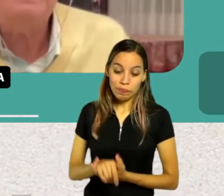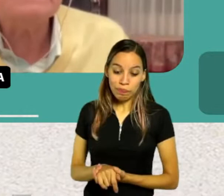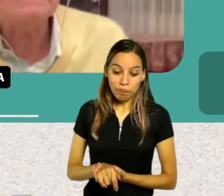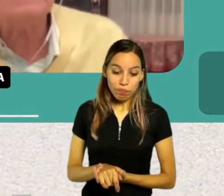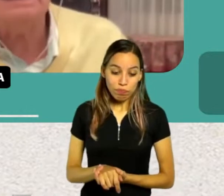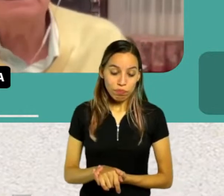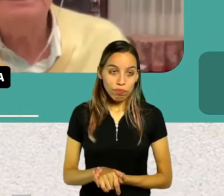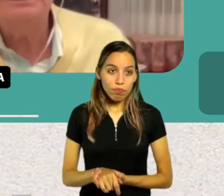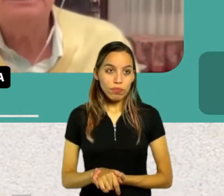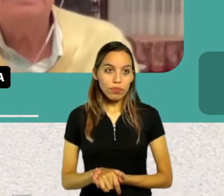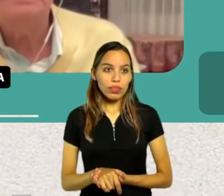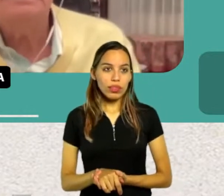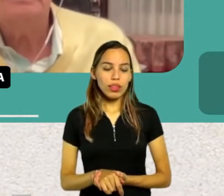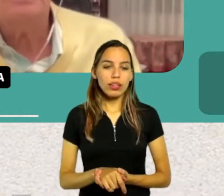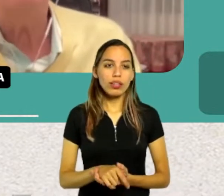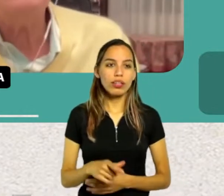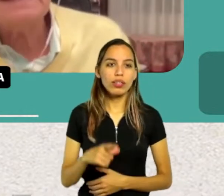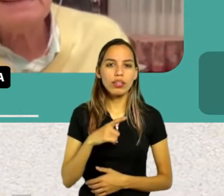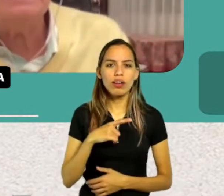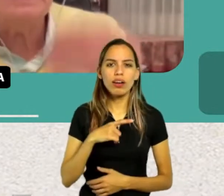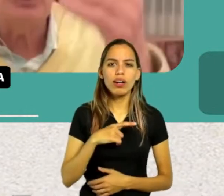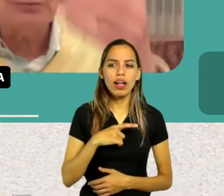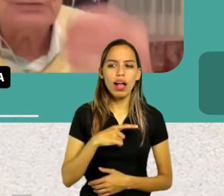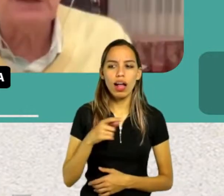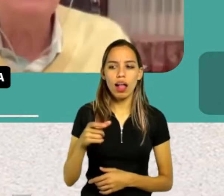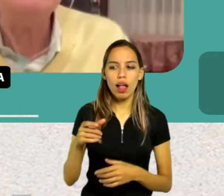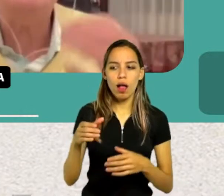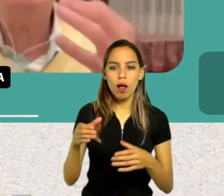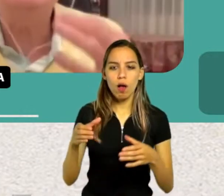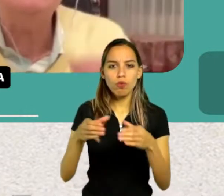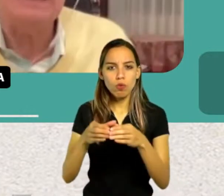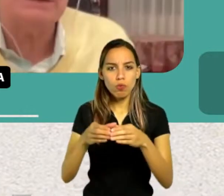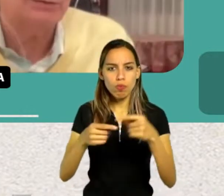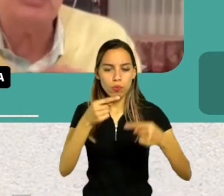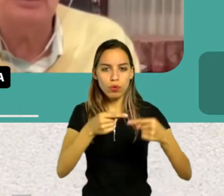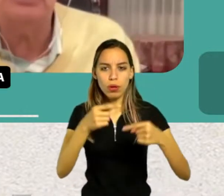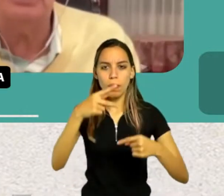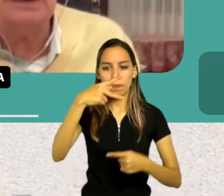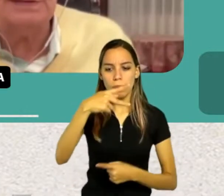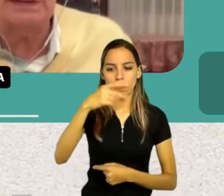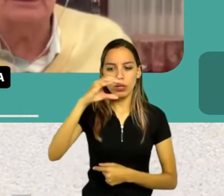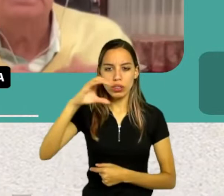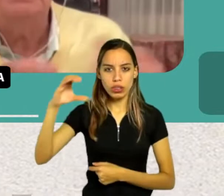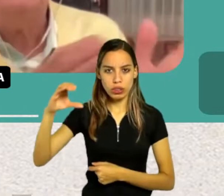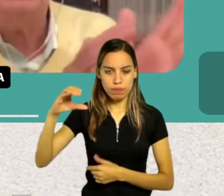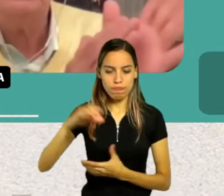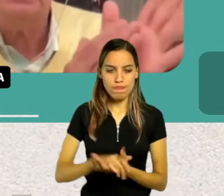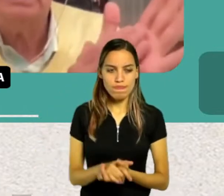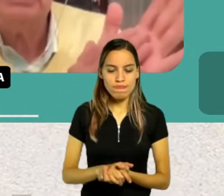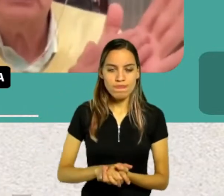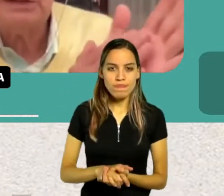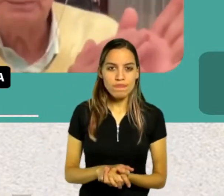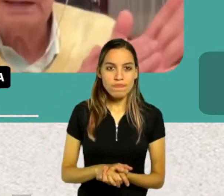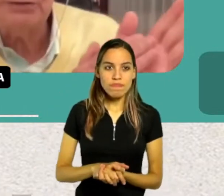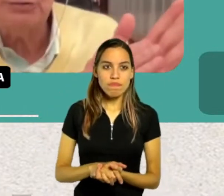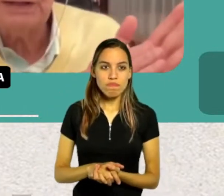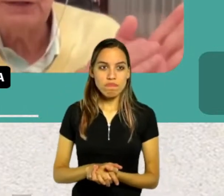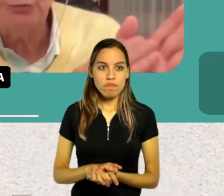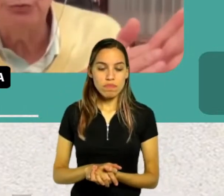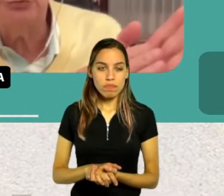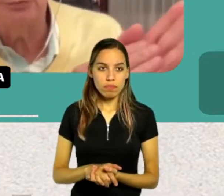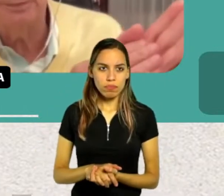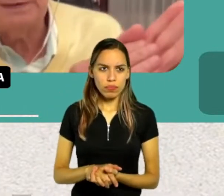O PCC. O PCC é consequência direta, não sou eu que estou dizendo. Isso faz parte